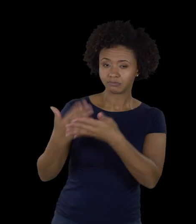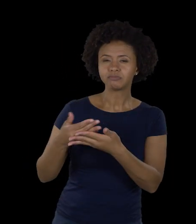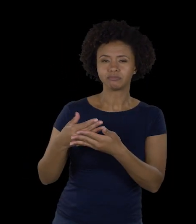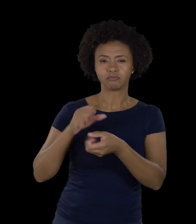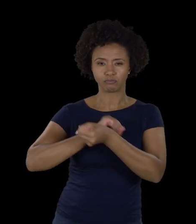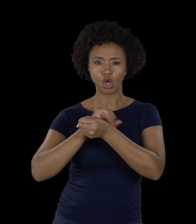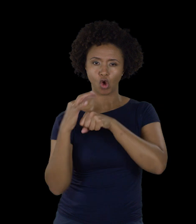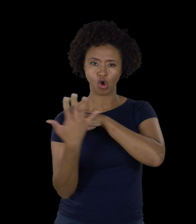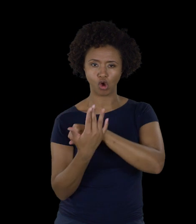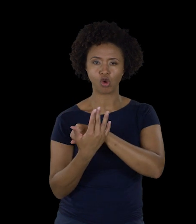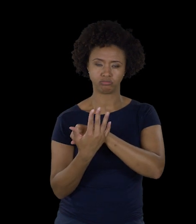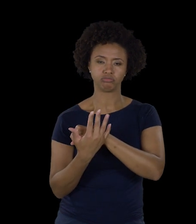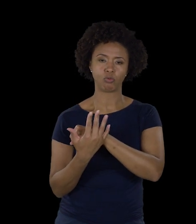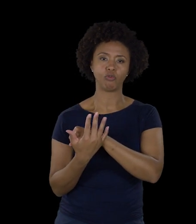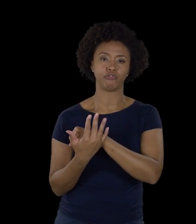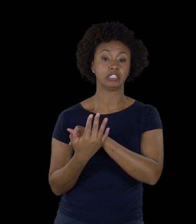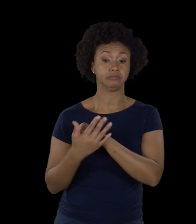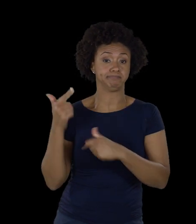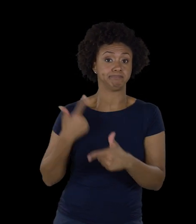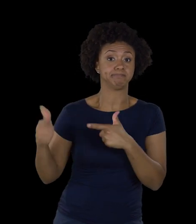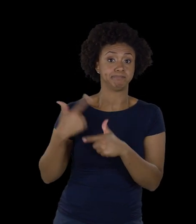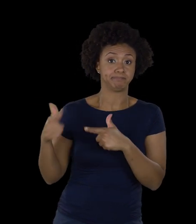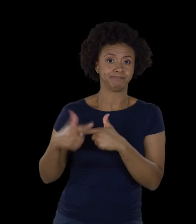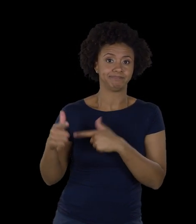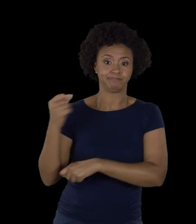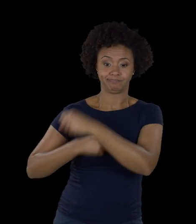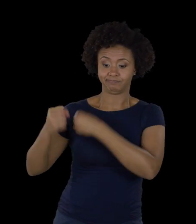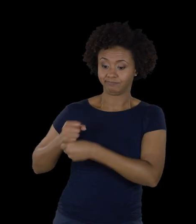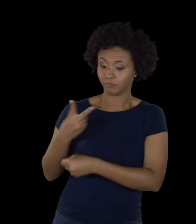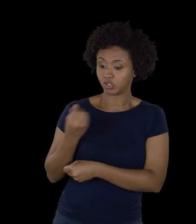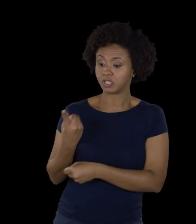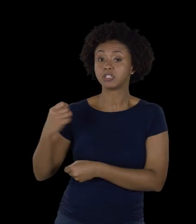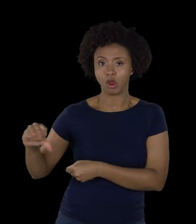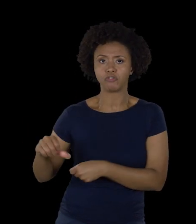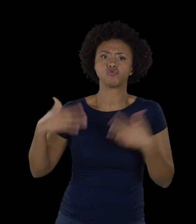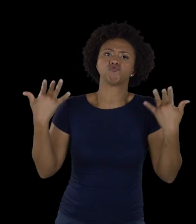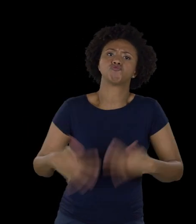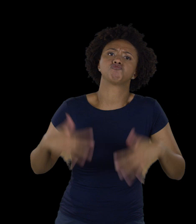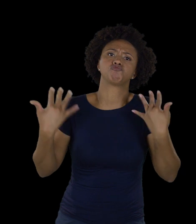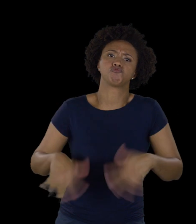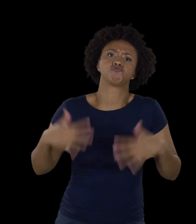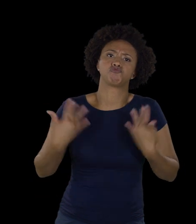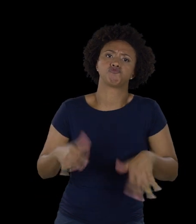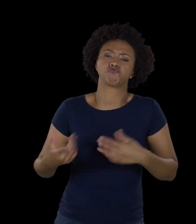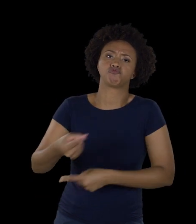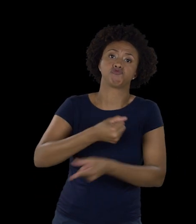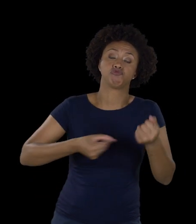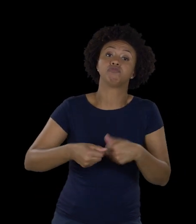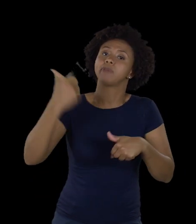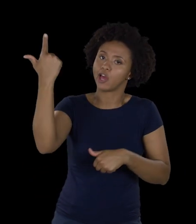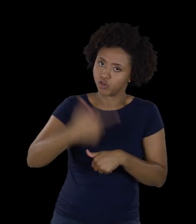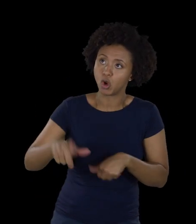do ano de 2019 acentuou ainda mais a tendência de autoproteção do capital, e os investimentos externos se